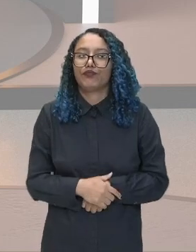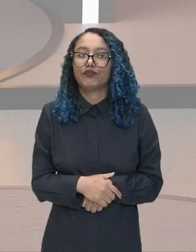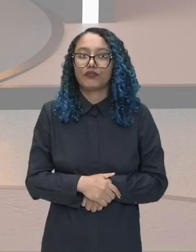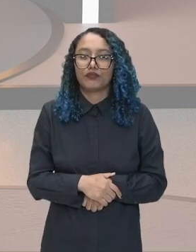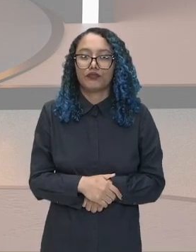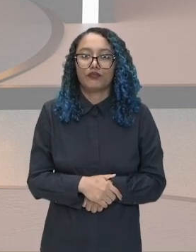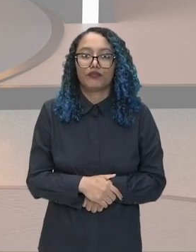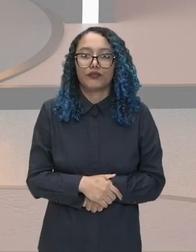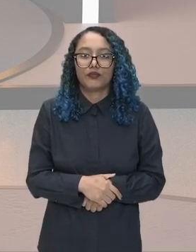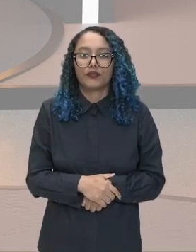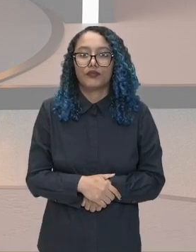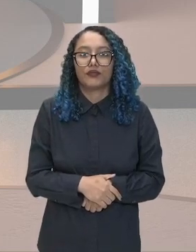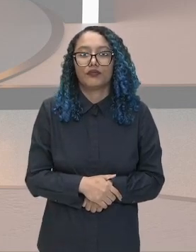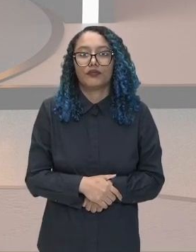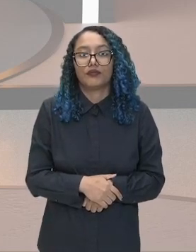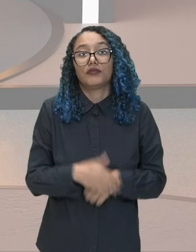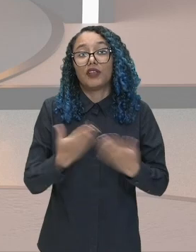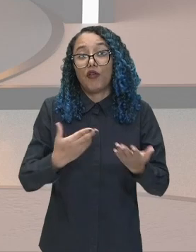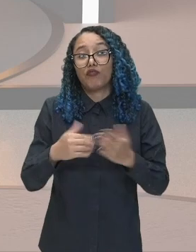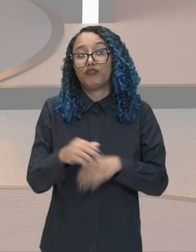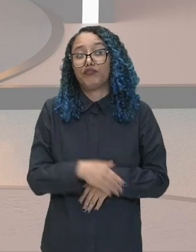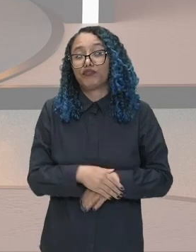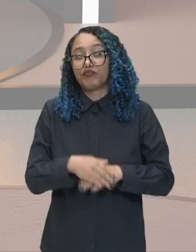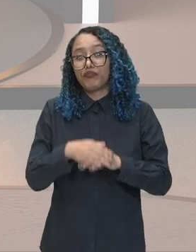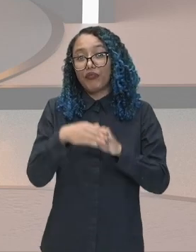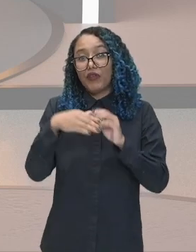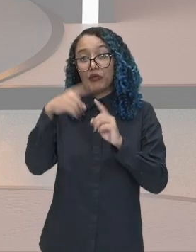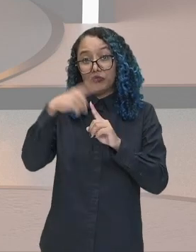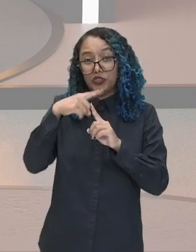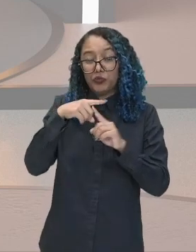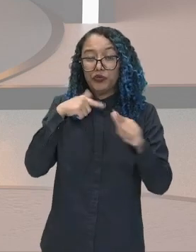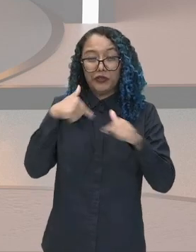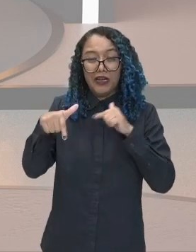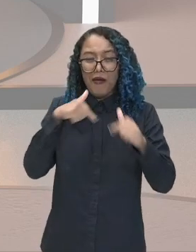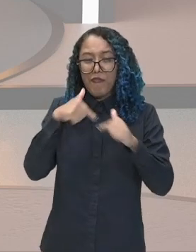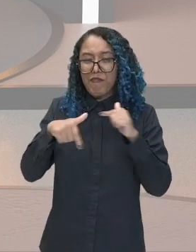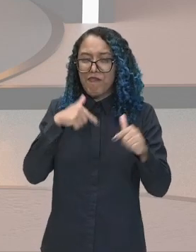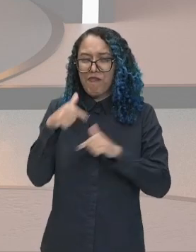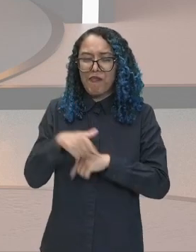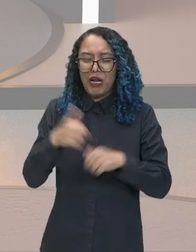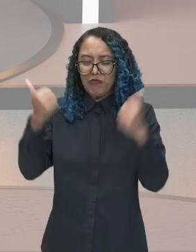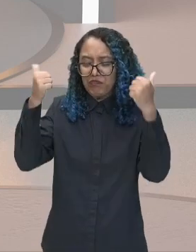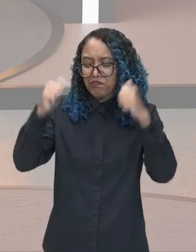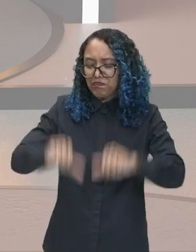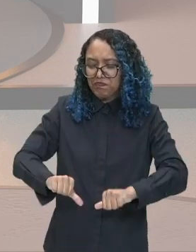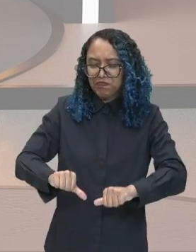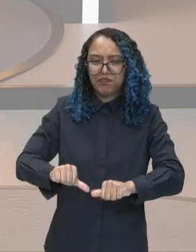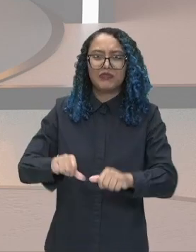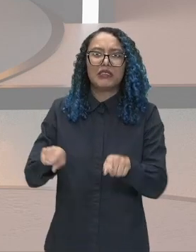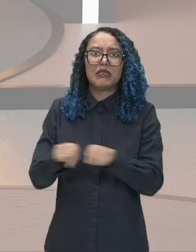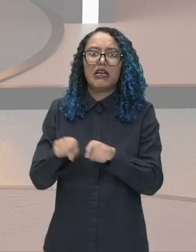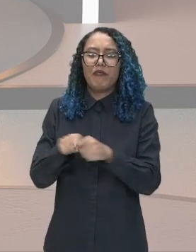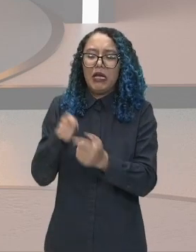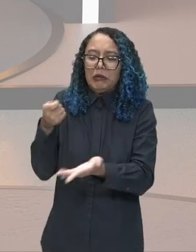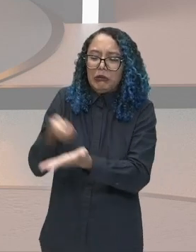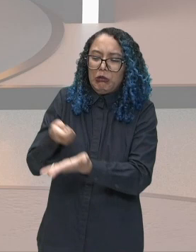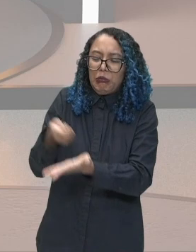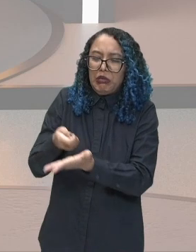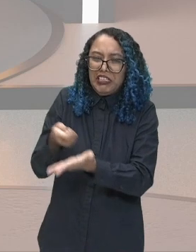trabalho eram péssimas e a disciplina era rígida. Você trabalhava lá, né,